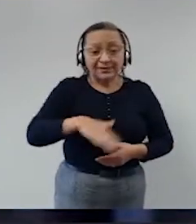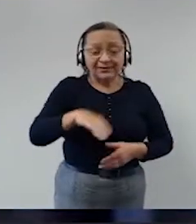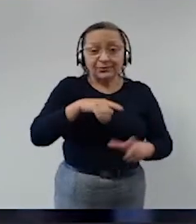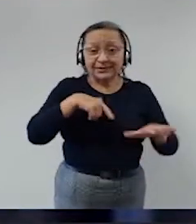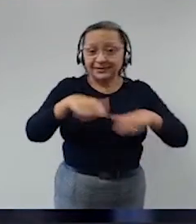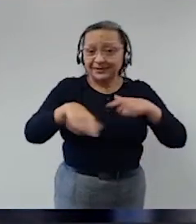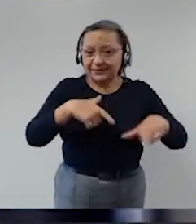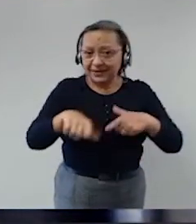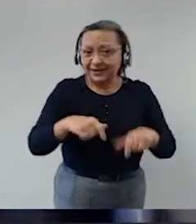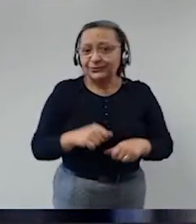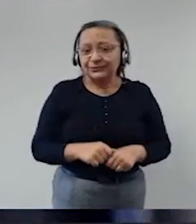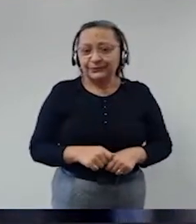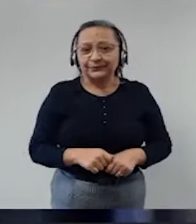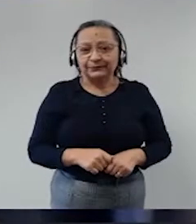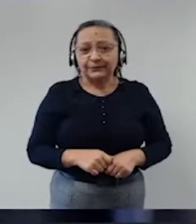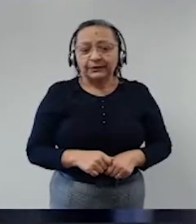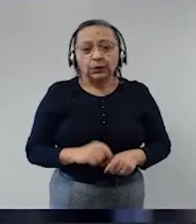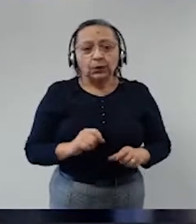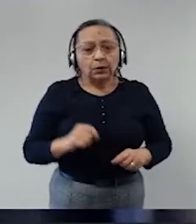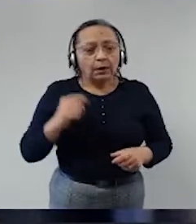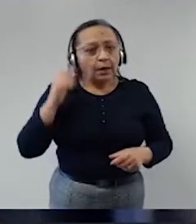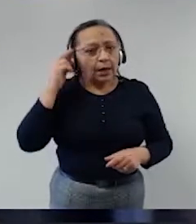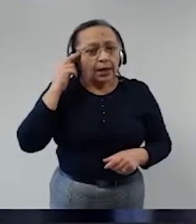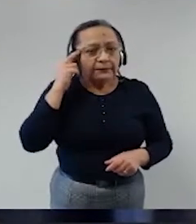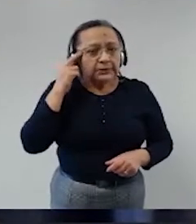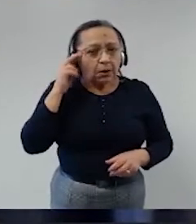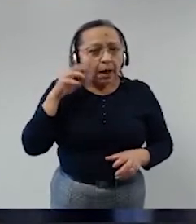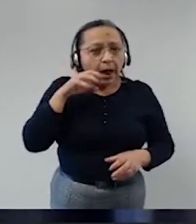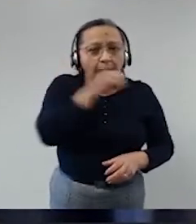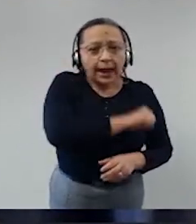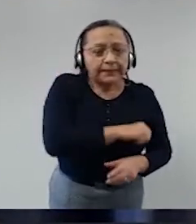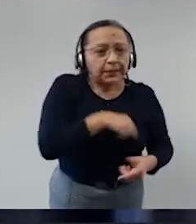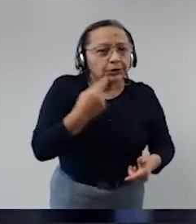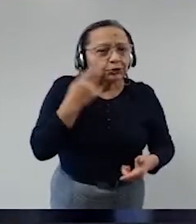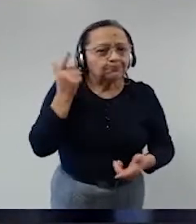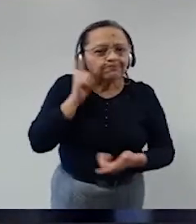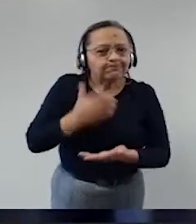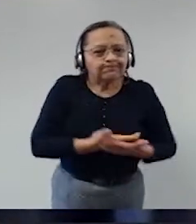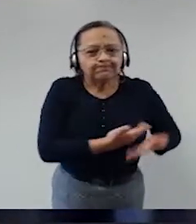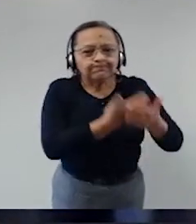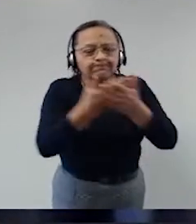né, a reflexão imediata que nós fazemos